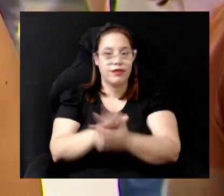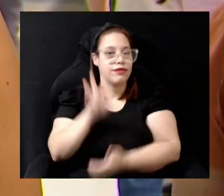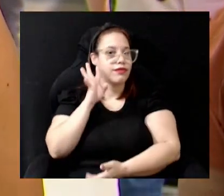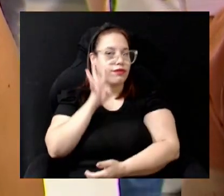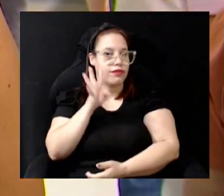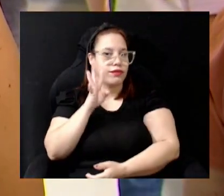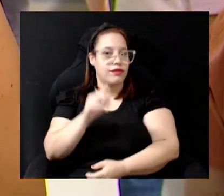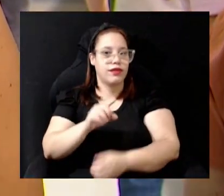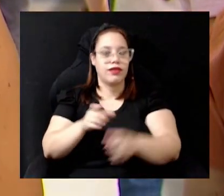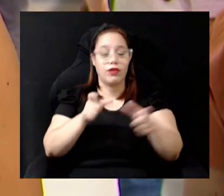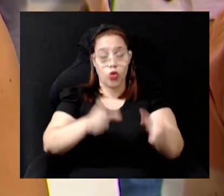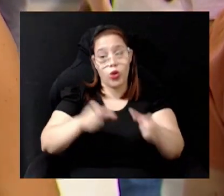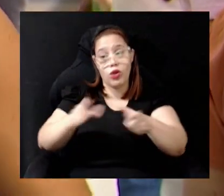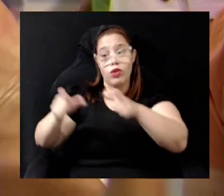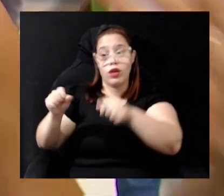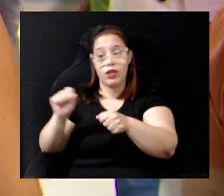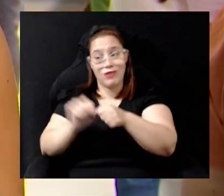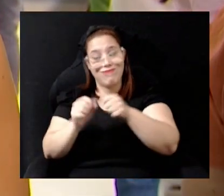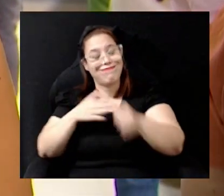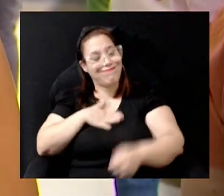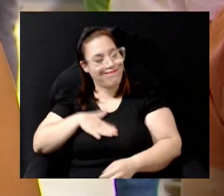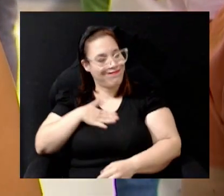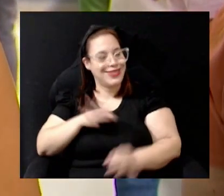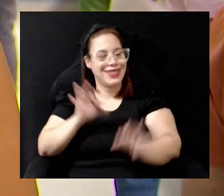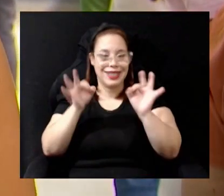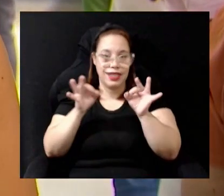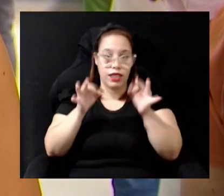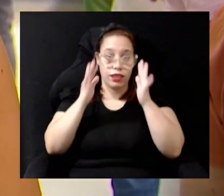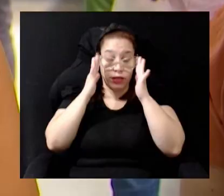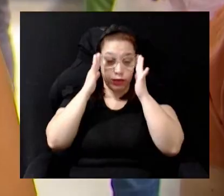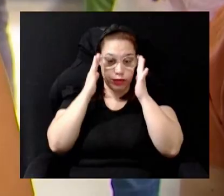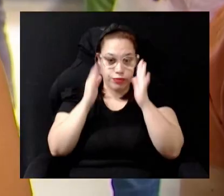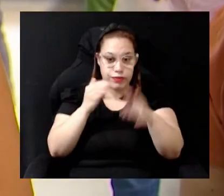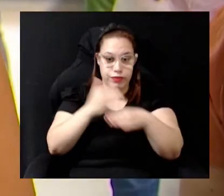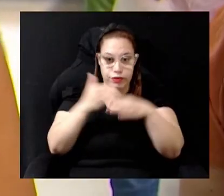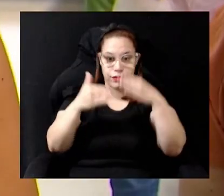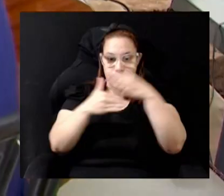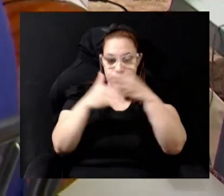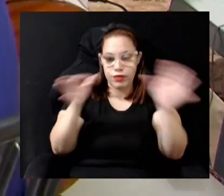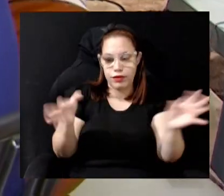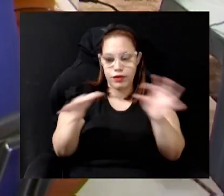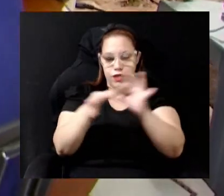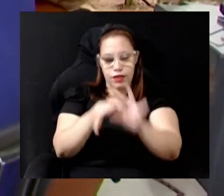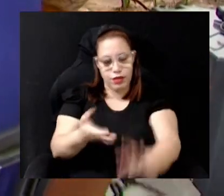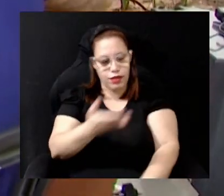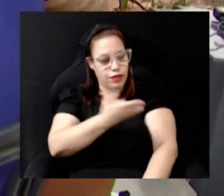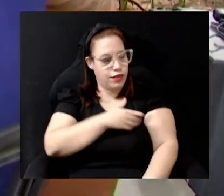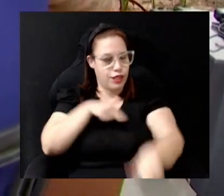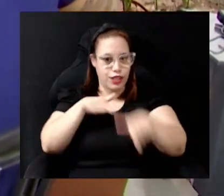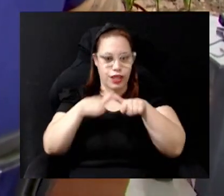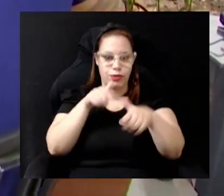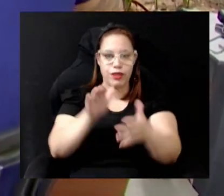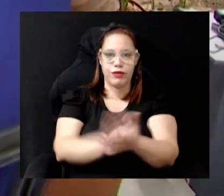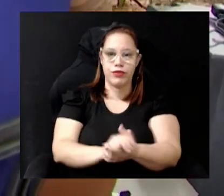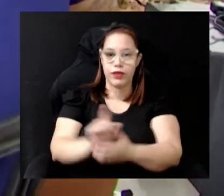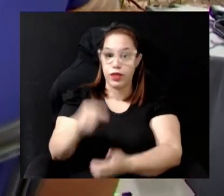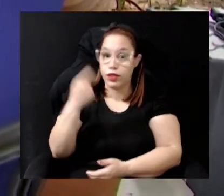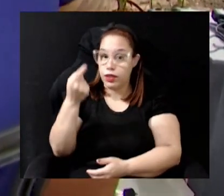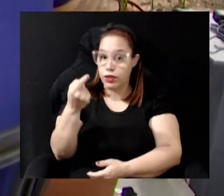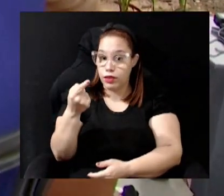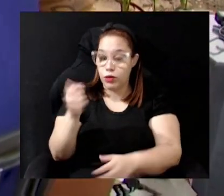isso, porque é muito gostoso realmente você conseguir construir esses laços com seus companheiros de trabalho. Além de toda a celebração